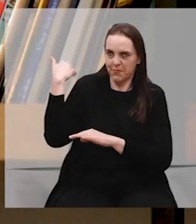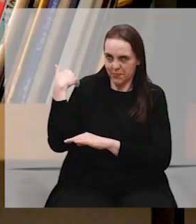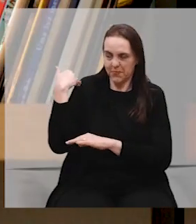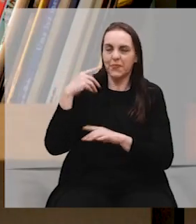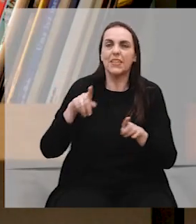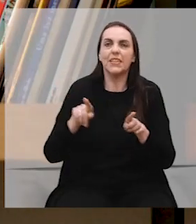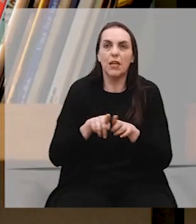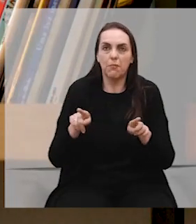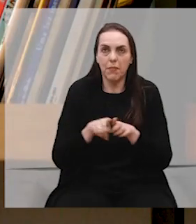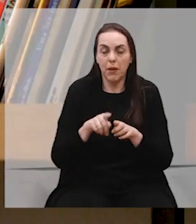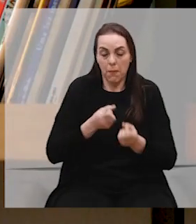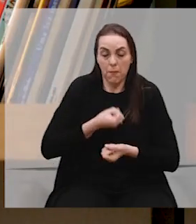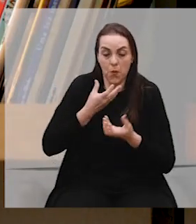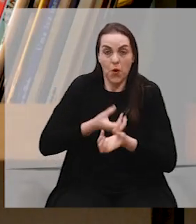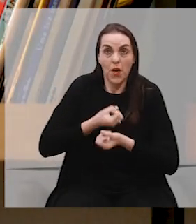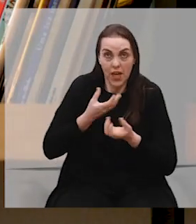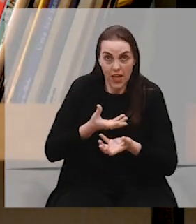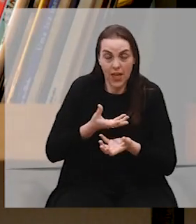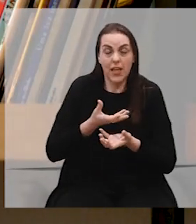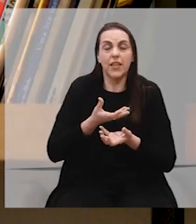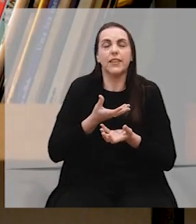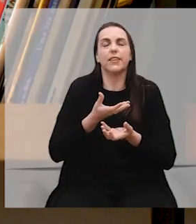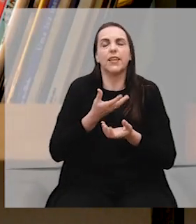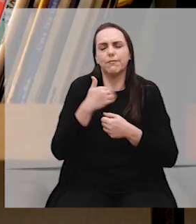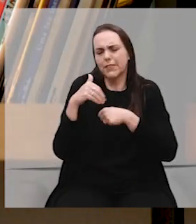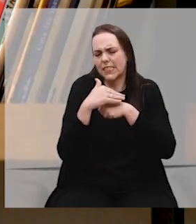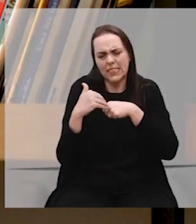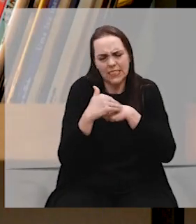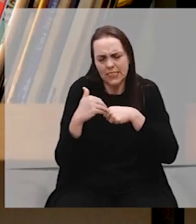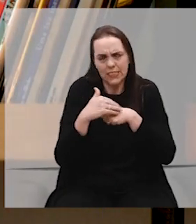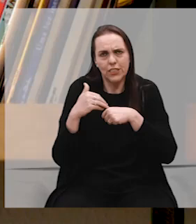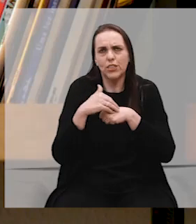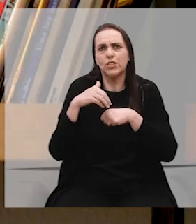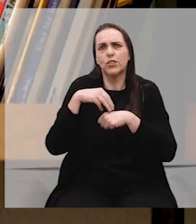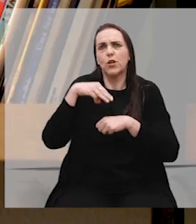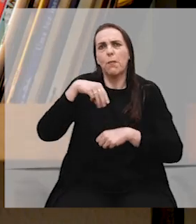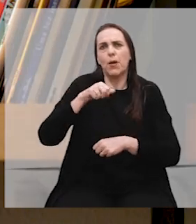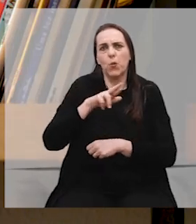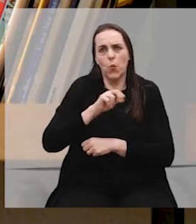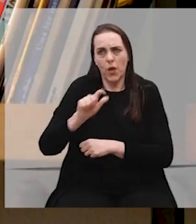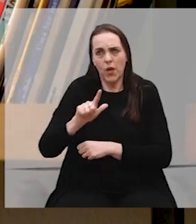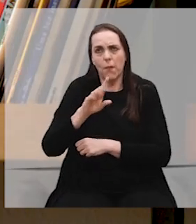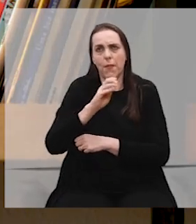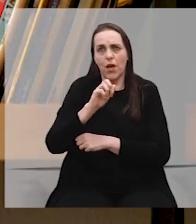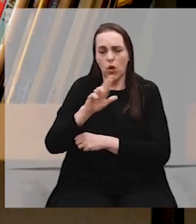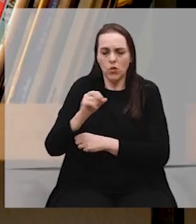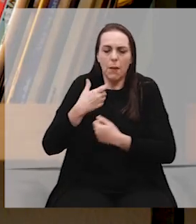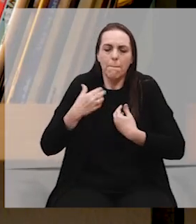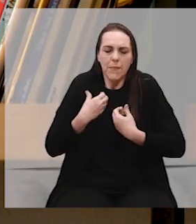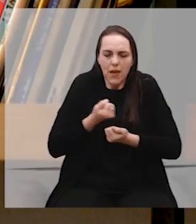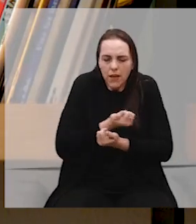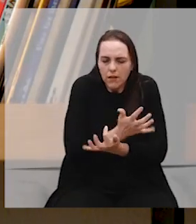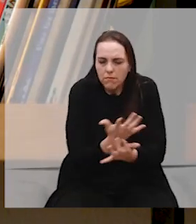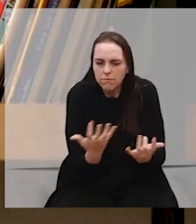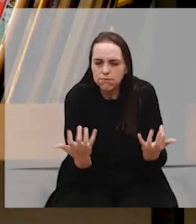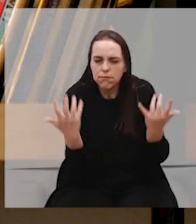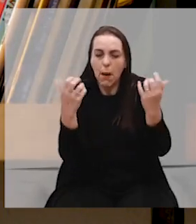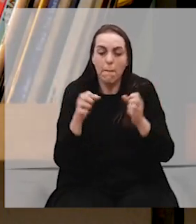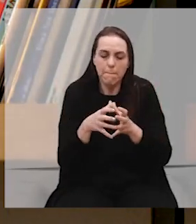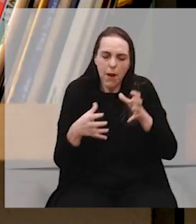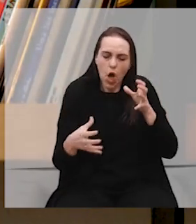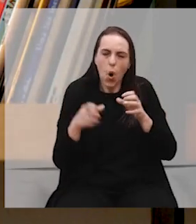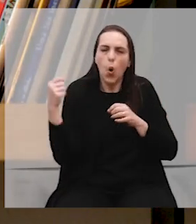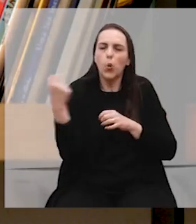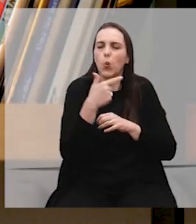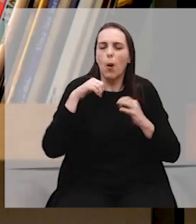o próprio poeta, né, o nosso queridíssimo Manuel de Barro, que diz que o meu quintal é maior que o mundo, então se eu ler o meu